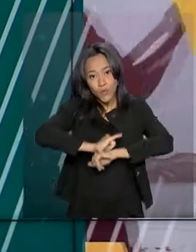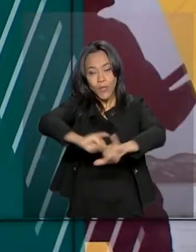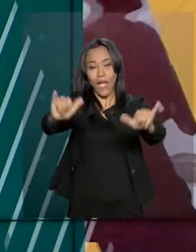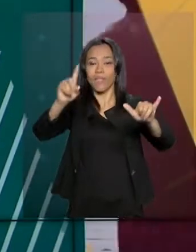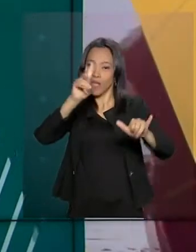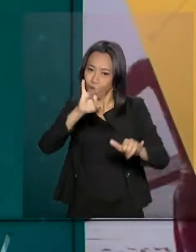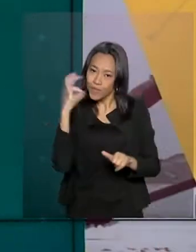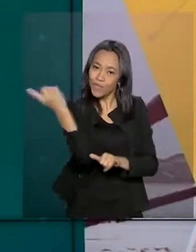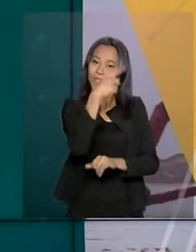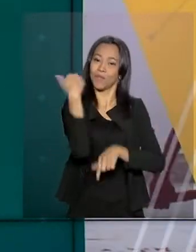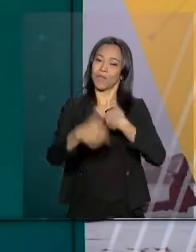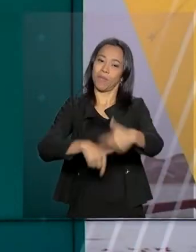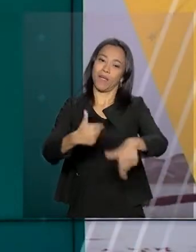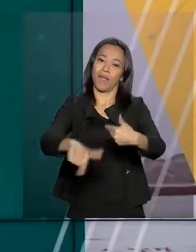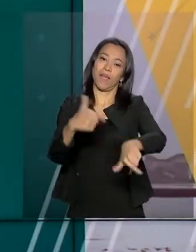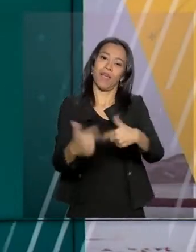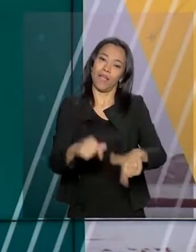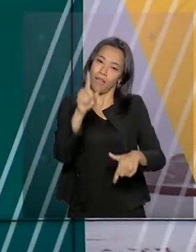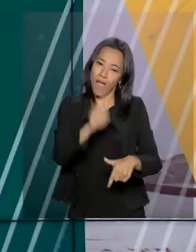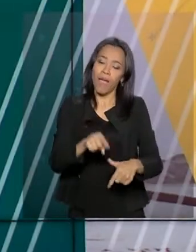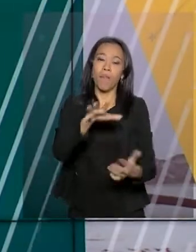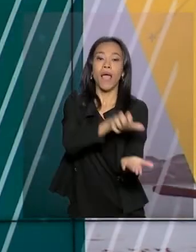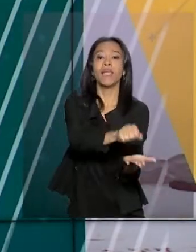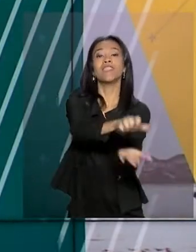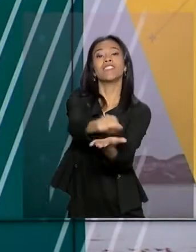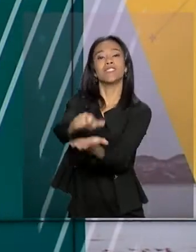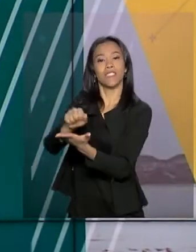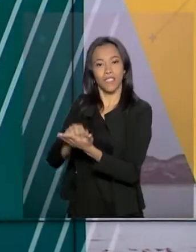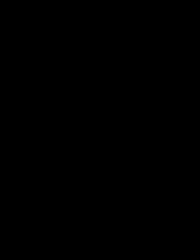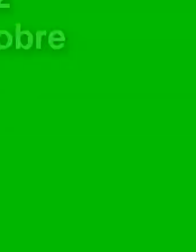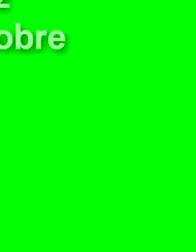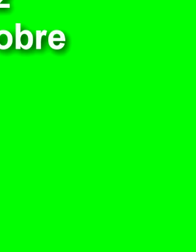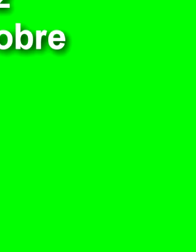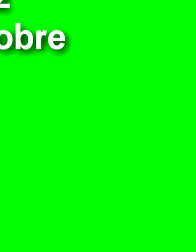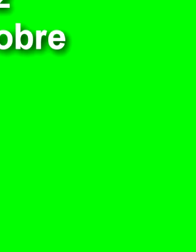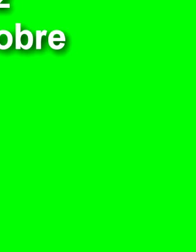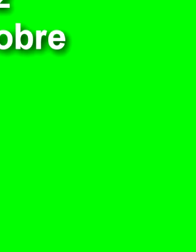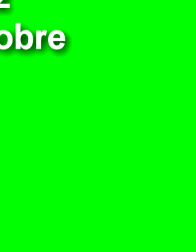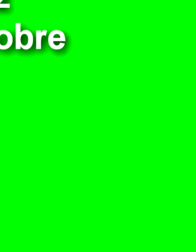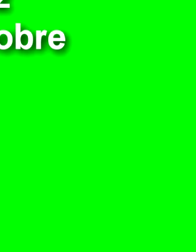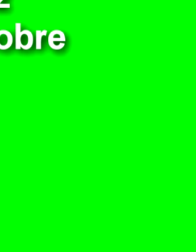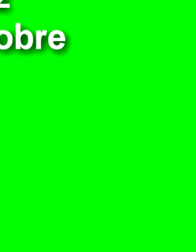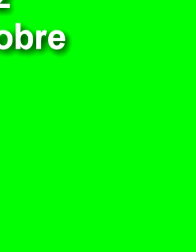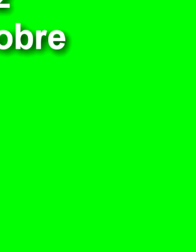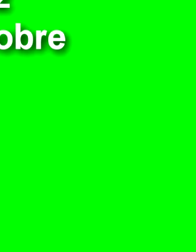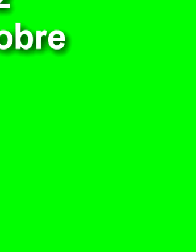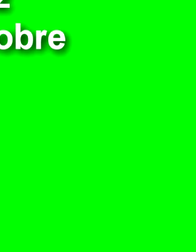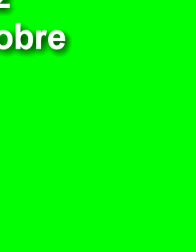os passos necessários para o registro das entidades junto ao governo.